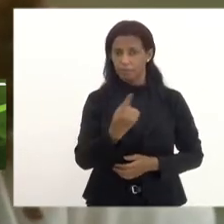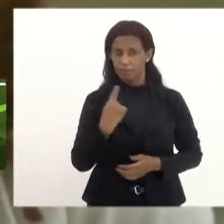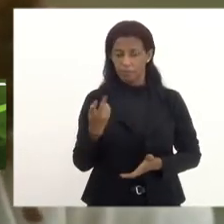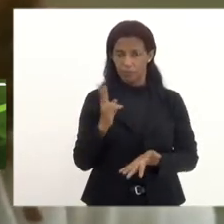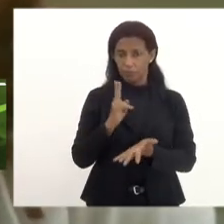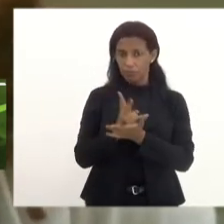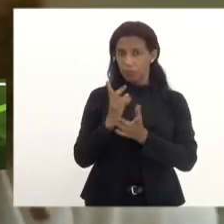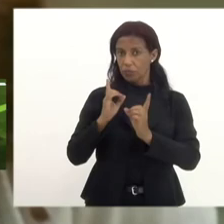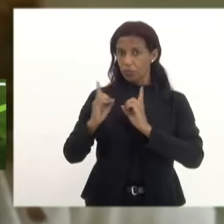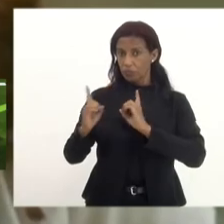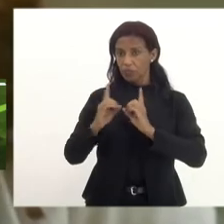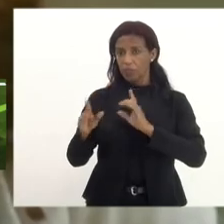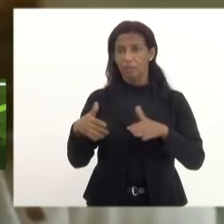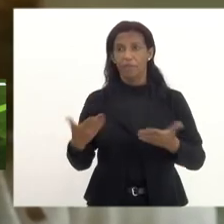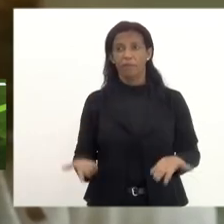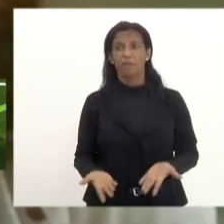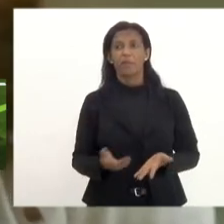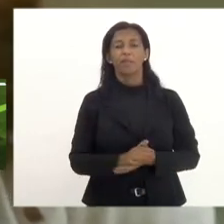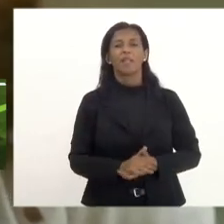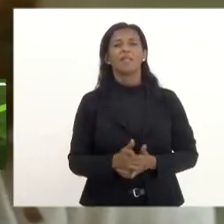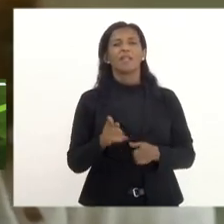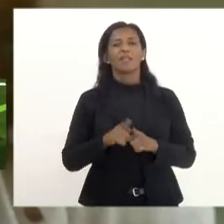continuar a discussão e aí